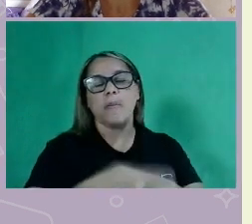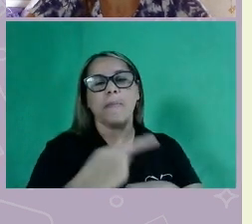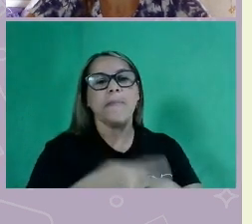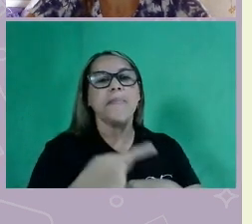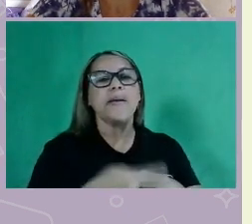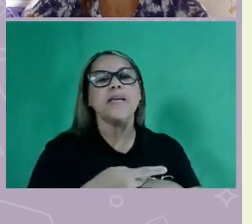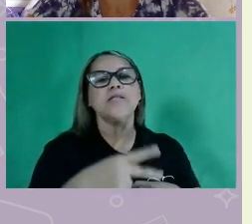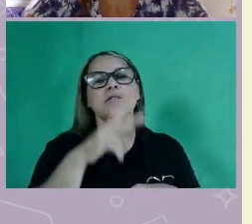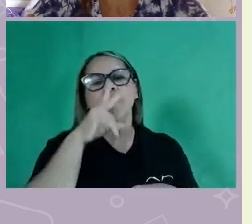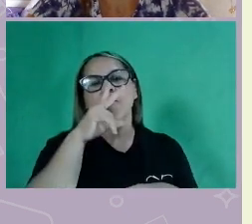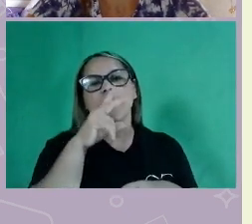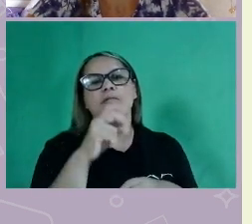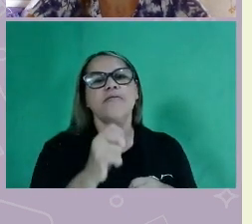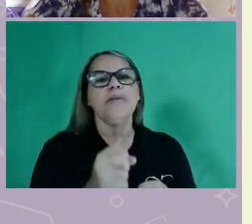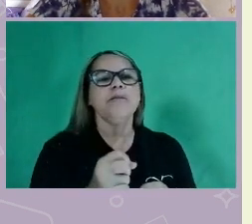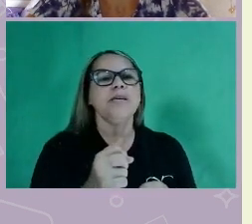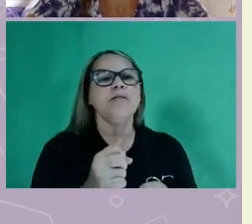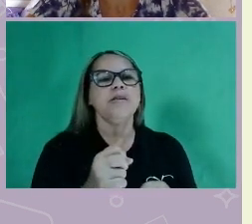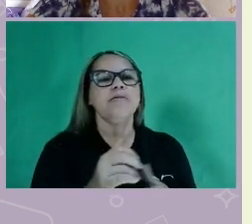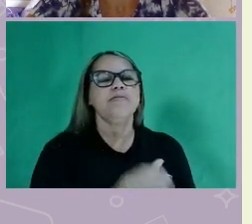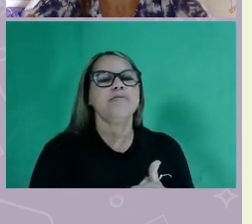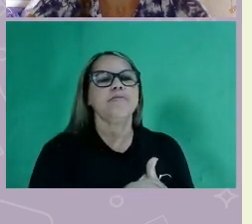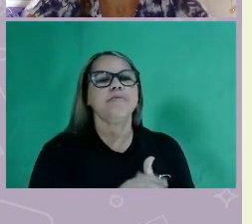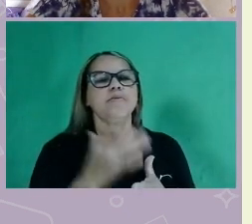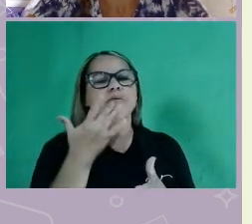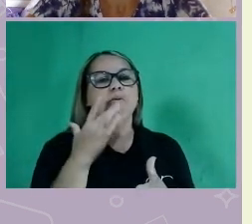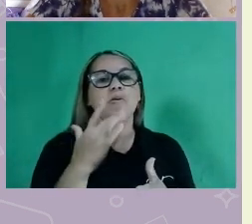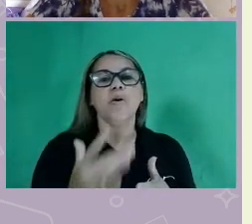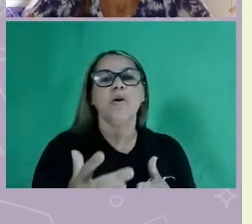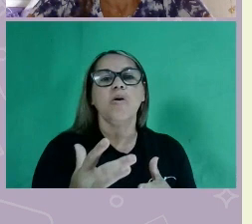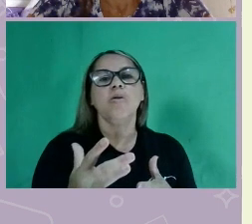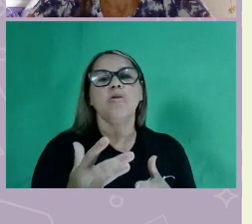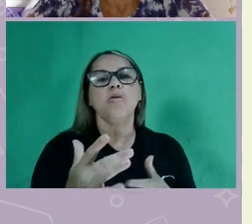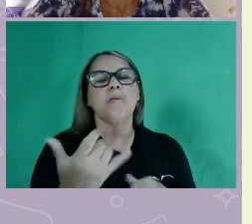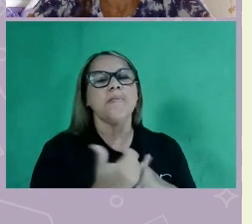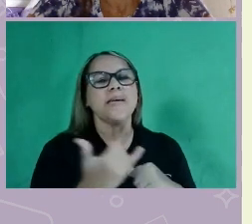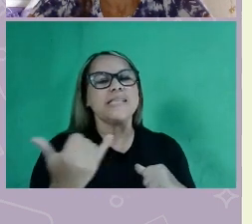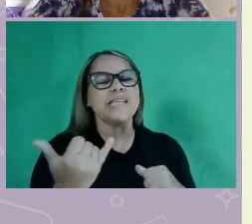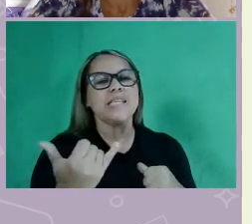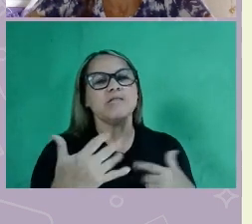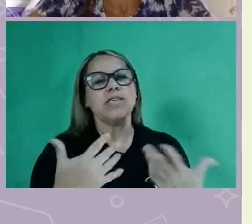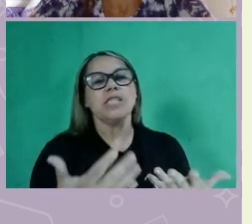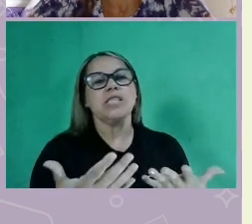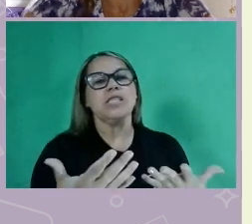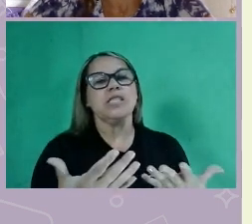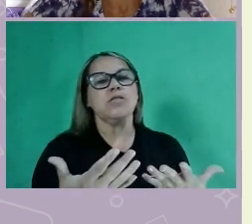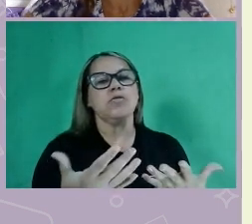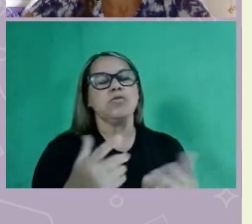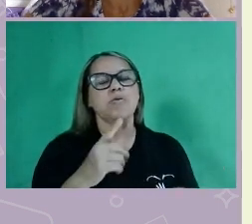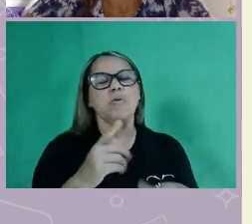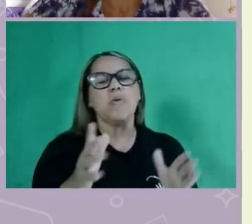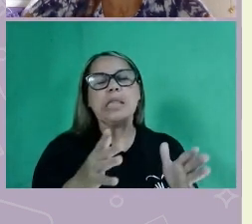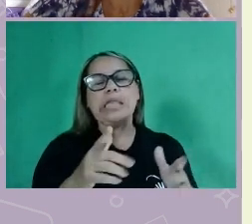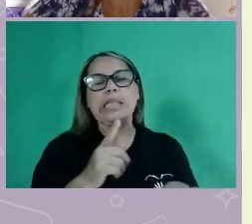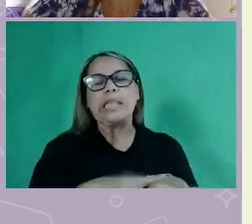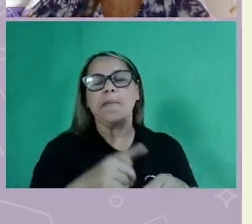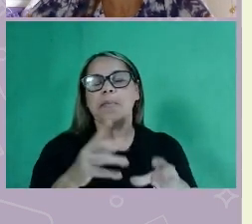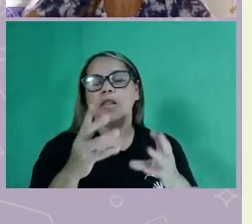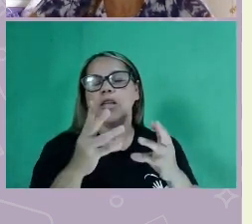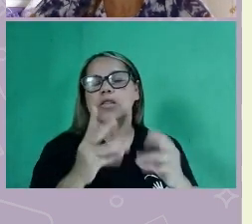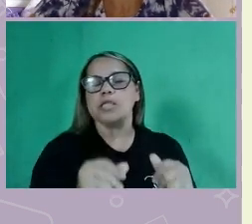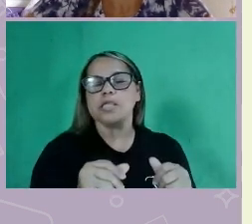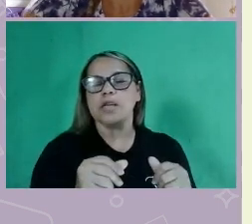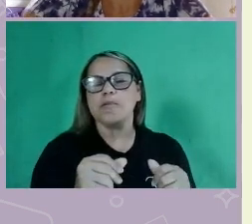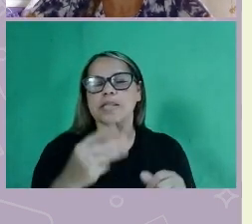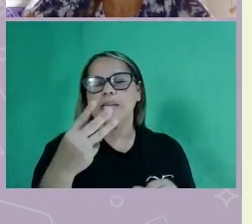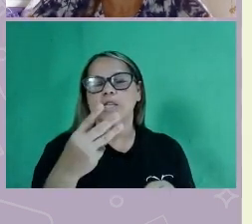forte para oxidar o ouro metálico a íons ouro com estado de oxidação 3 mais então